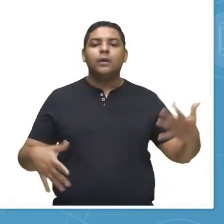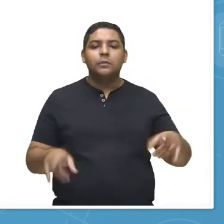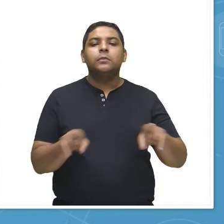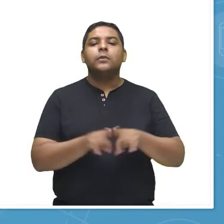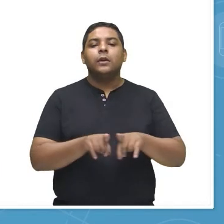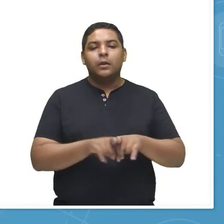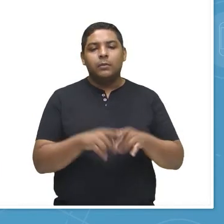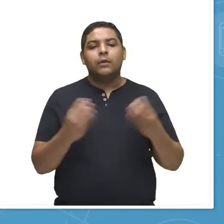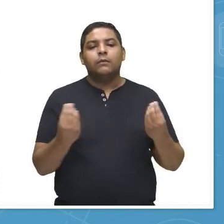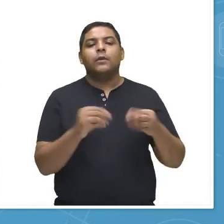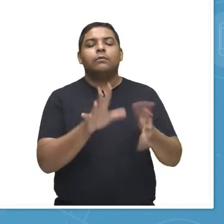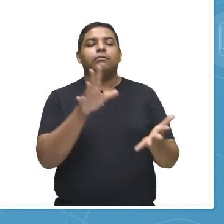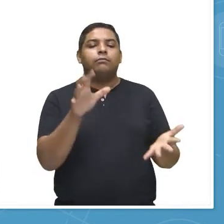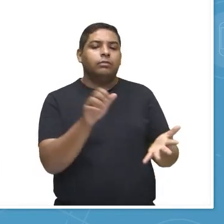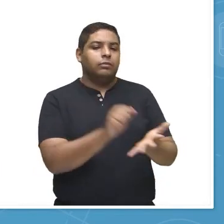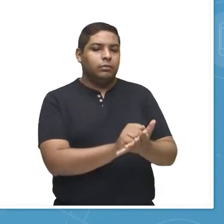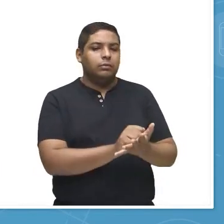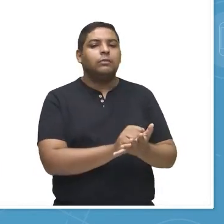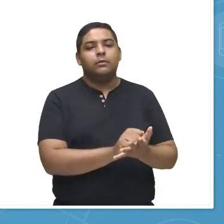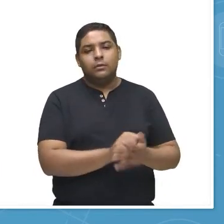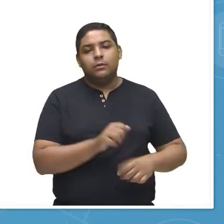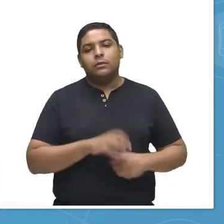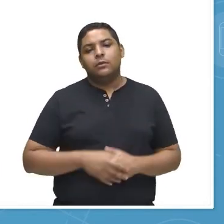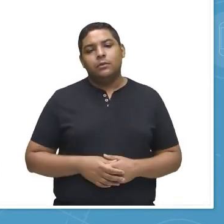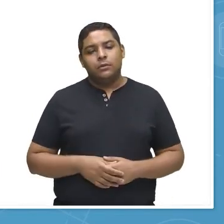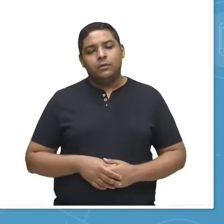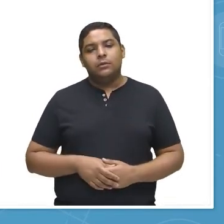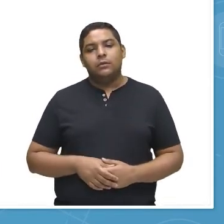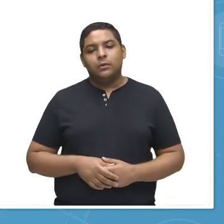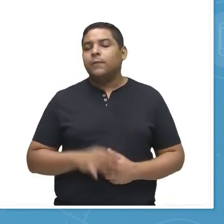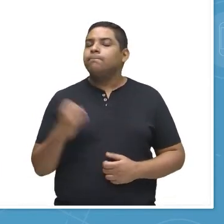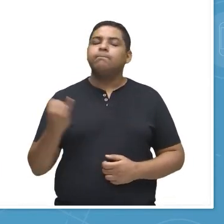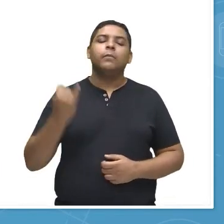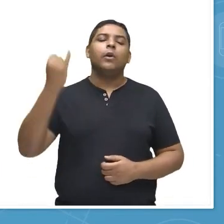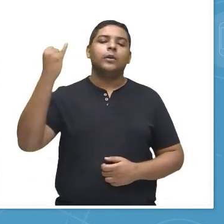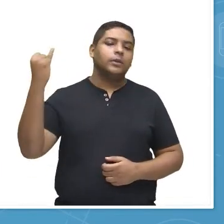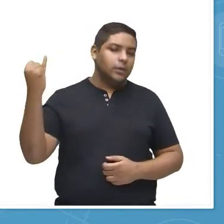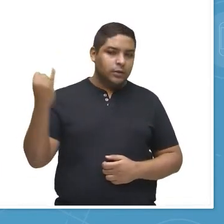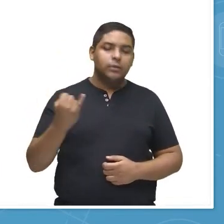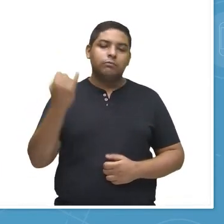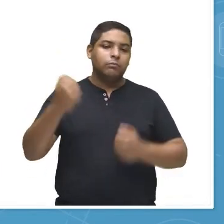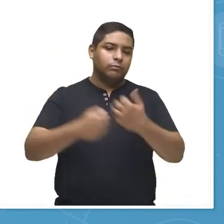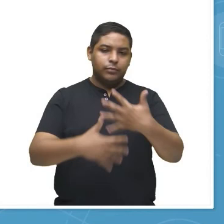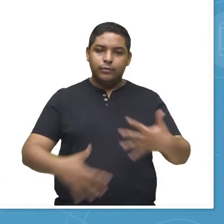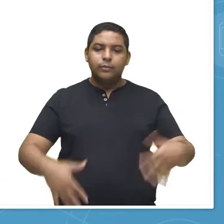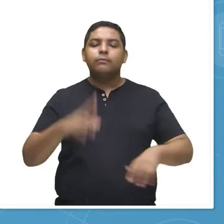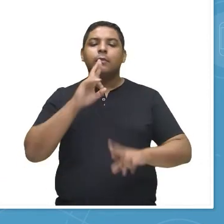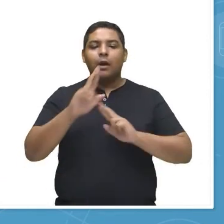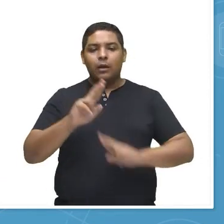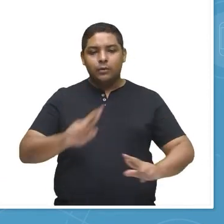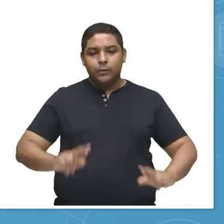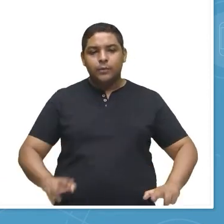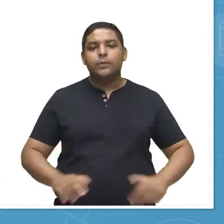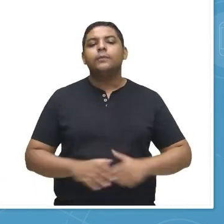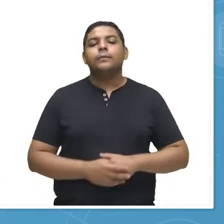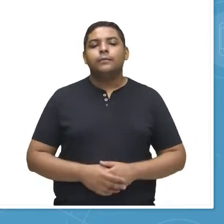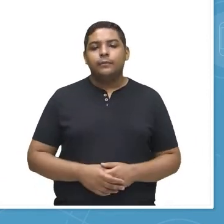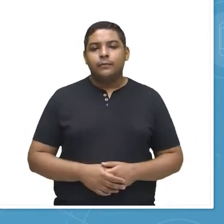fica registrado e isso é importante para a participação de vocês. Então, tem que participar de